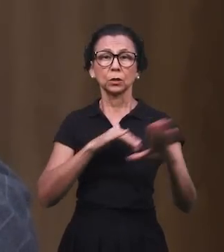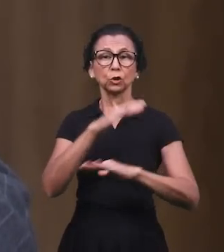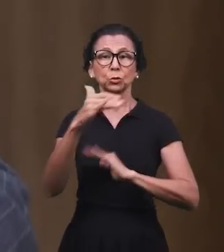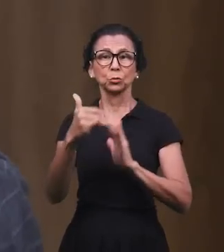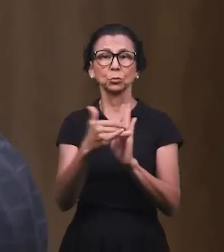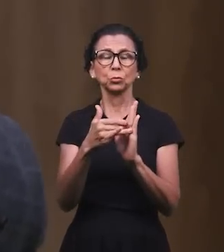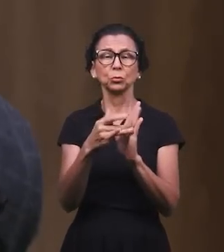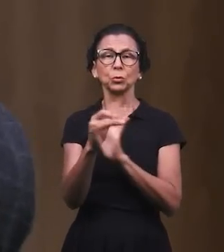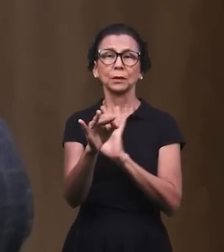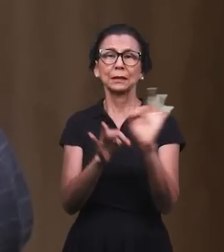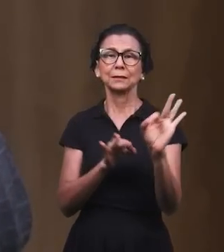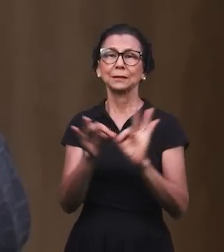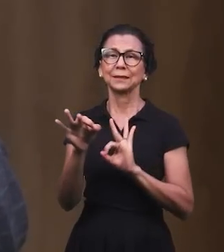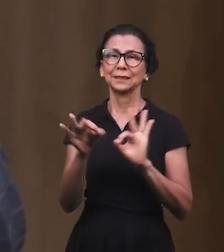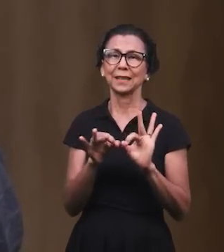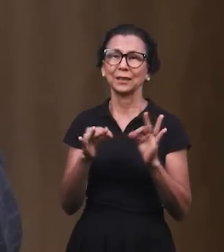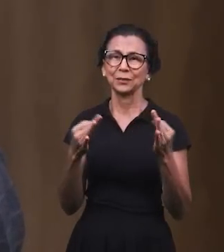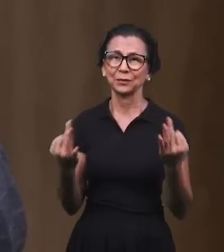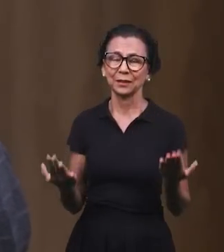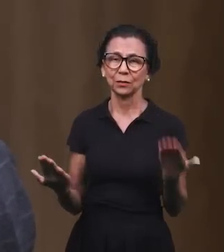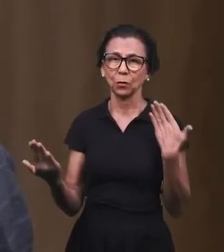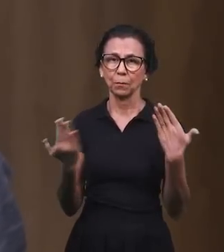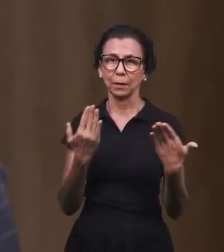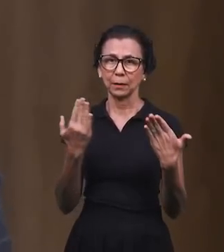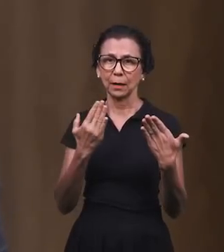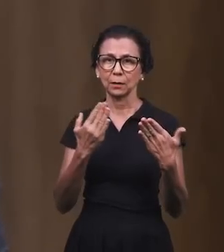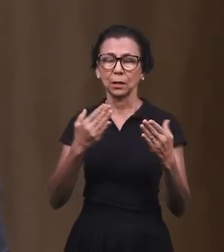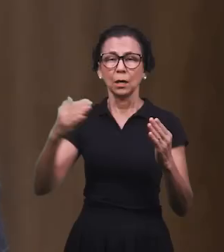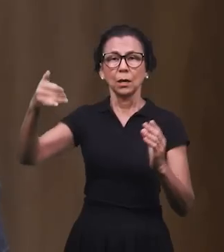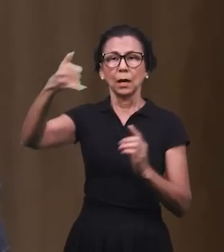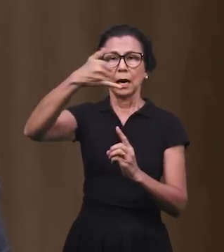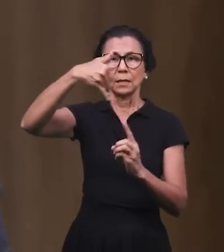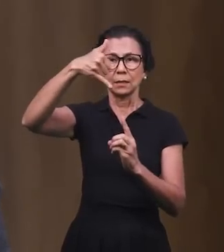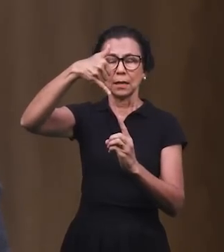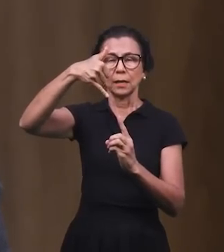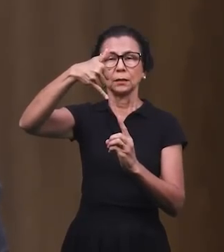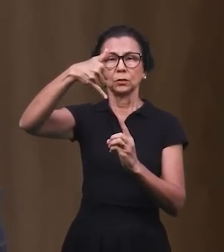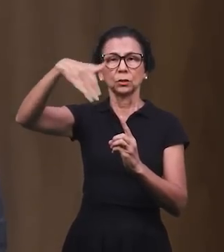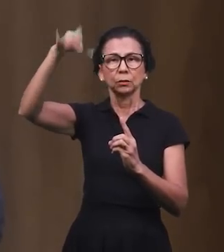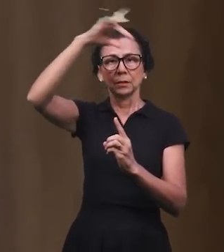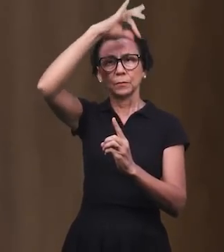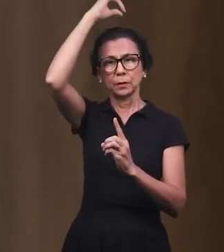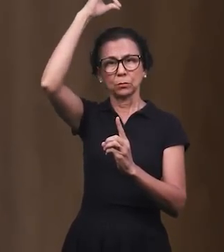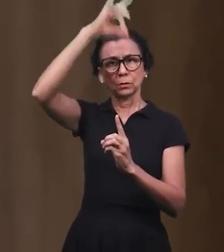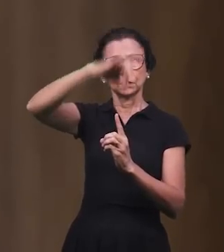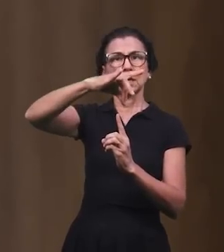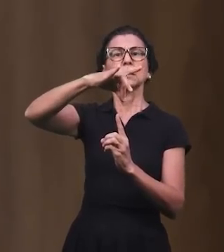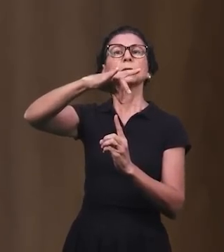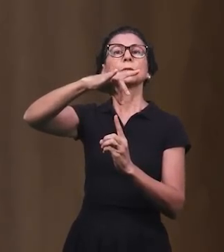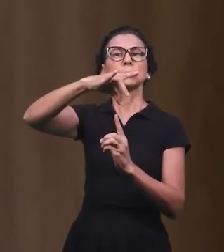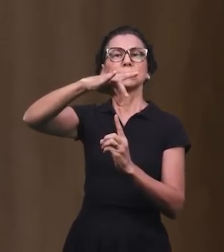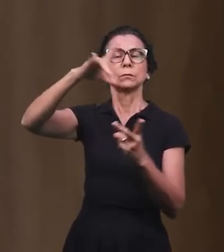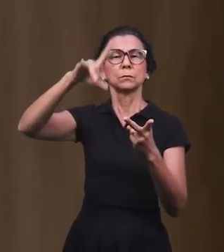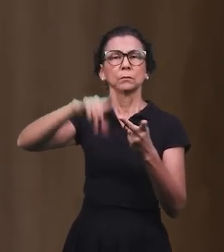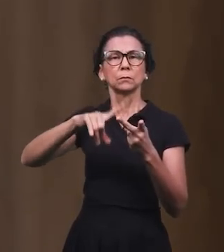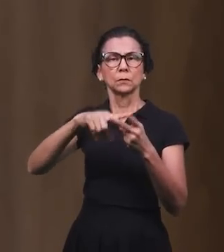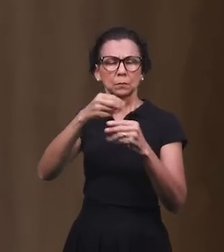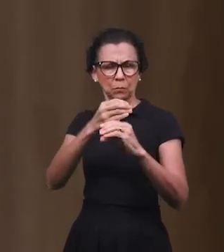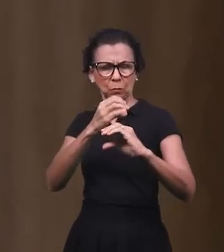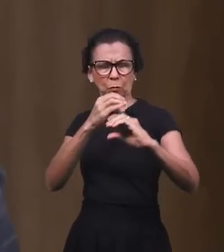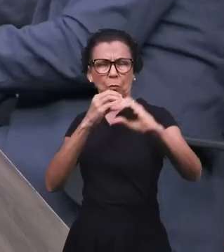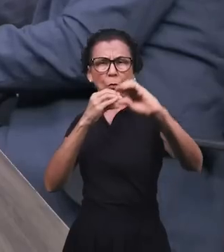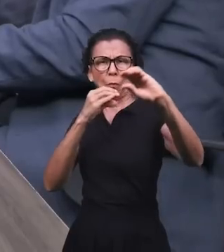Santo, o Espírito Santo ali presente, sendo ungido rei, a trombeta soou. Mais uma